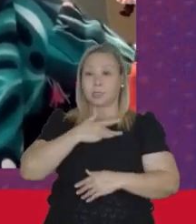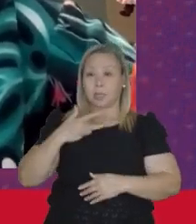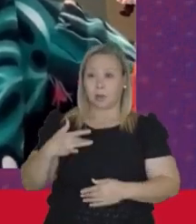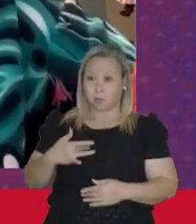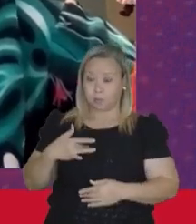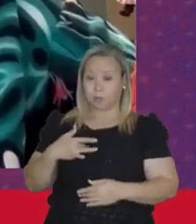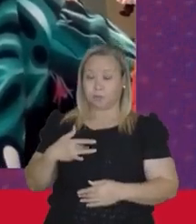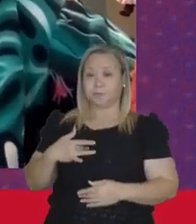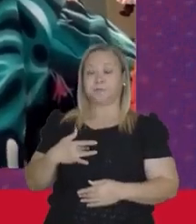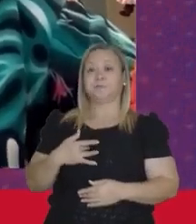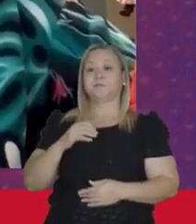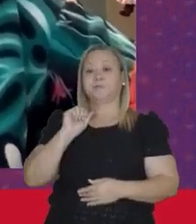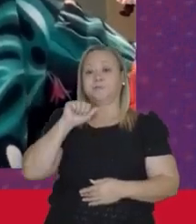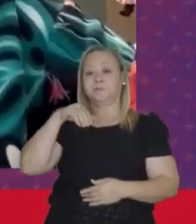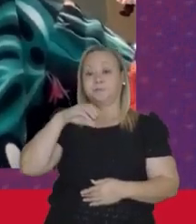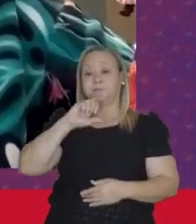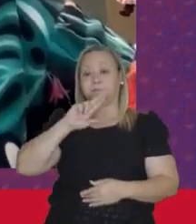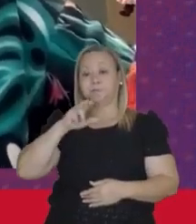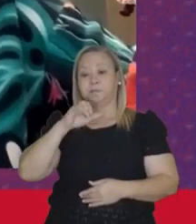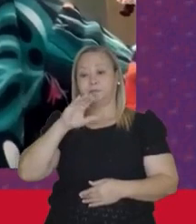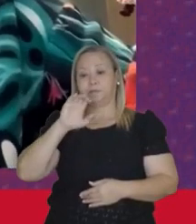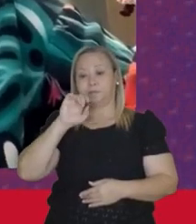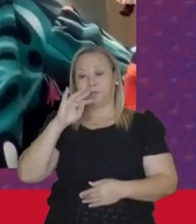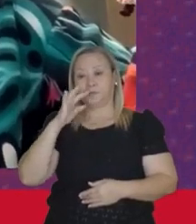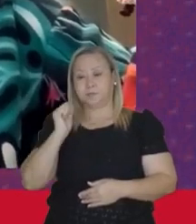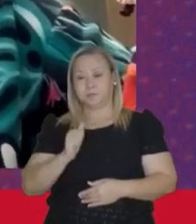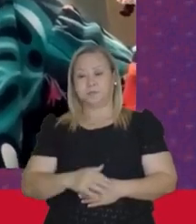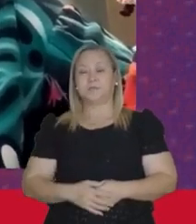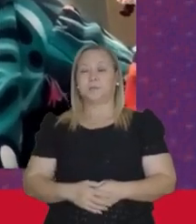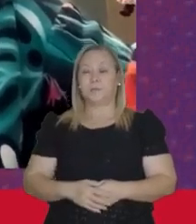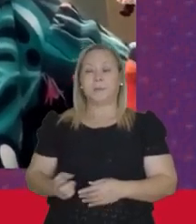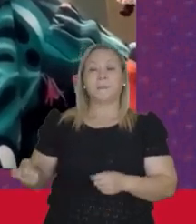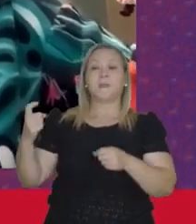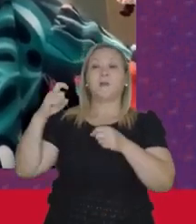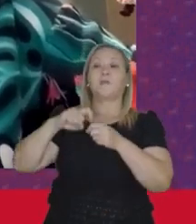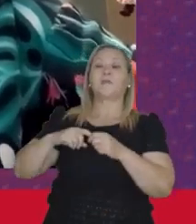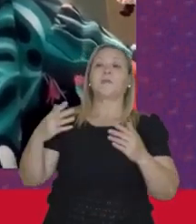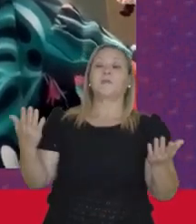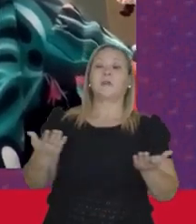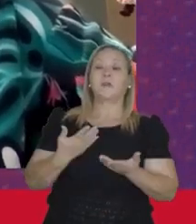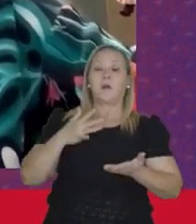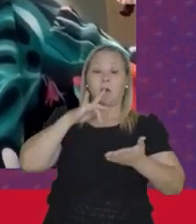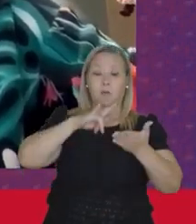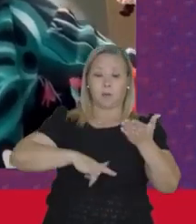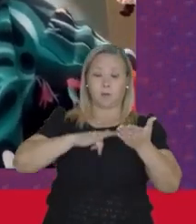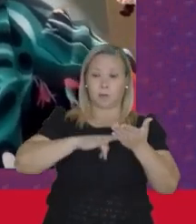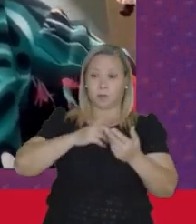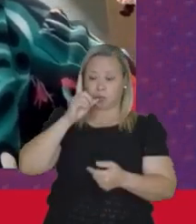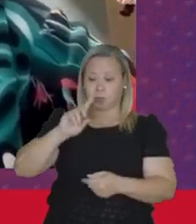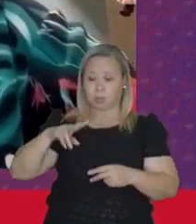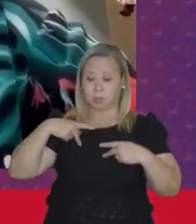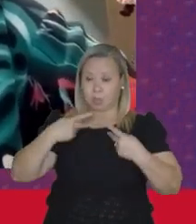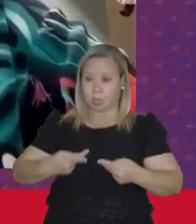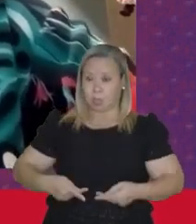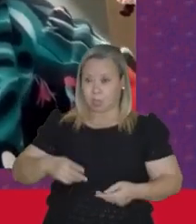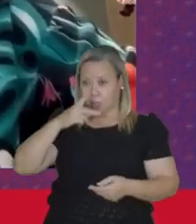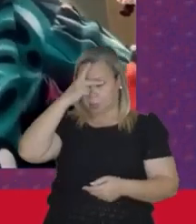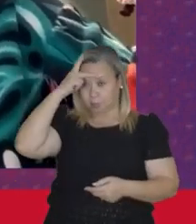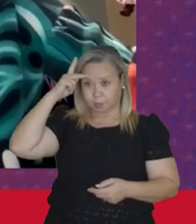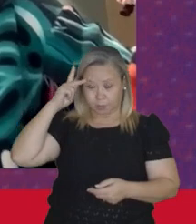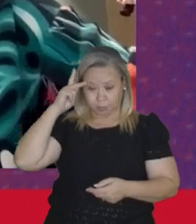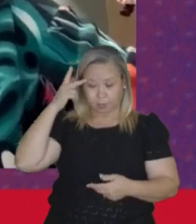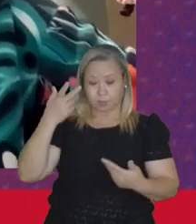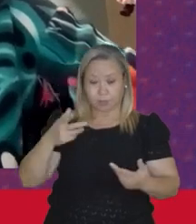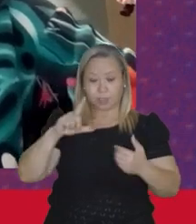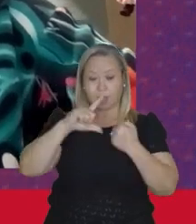1989. E, voltando agora para a Convenção, sobre os direitos das pessoas com deficiência, lá no